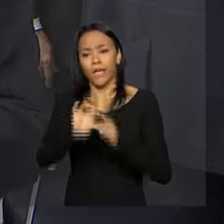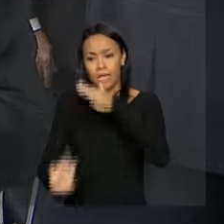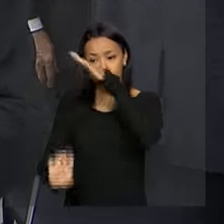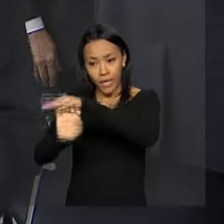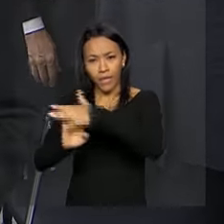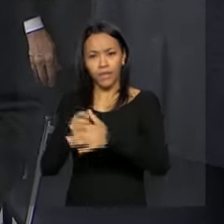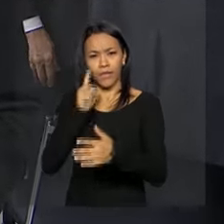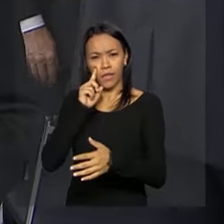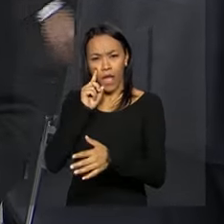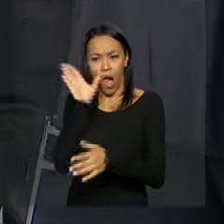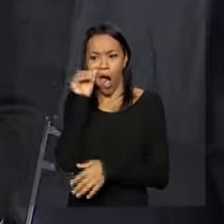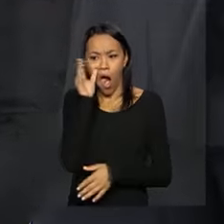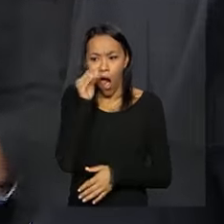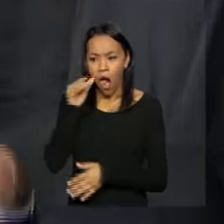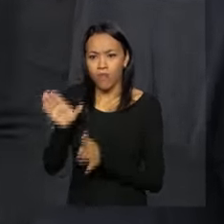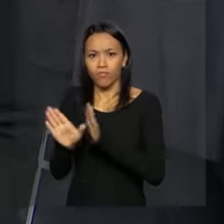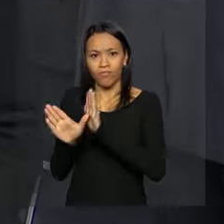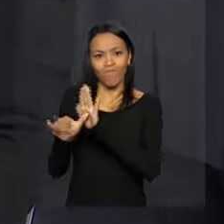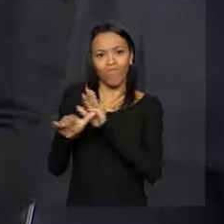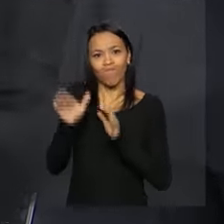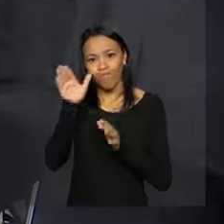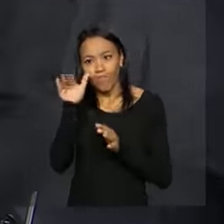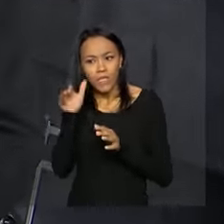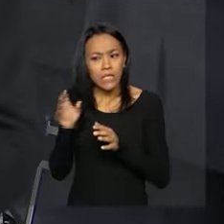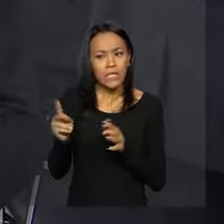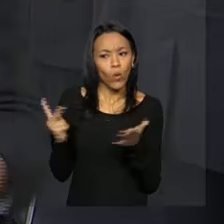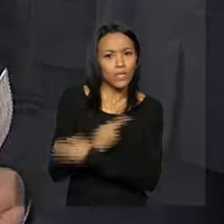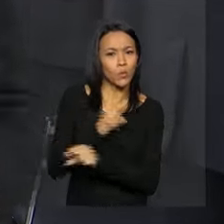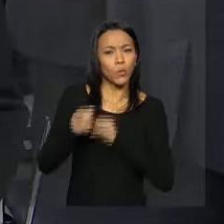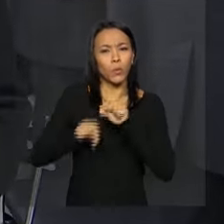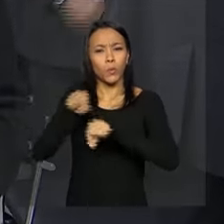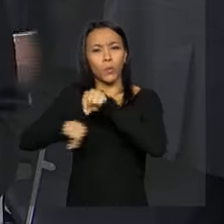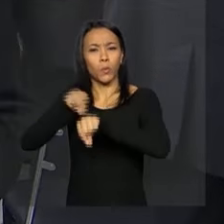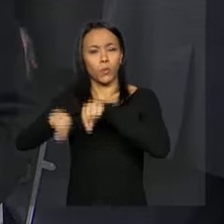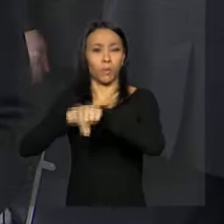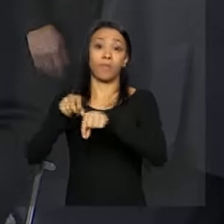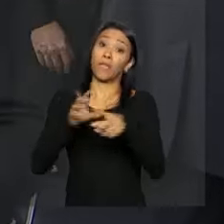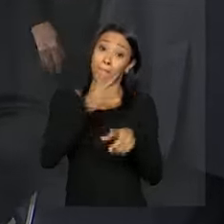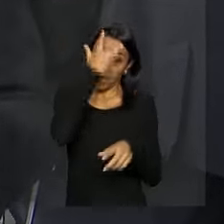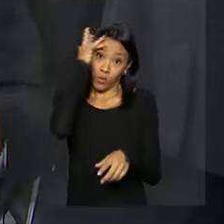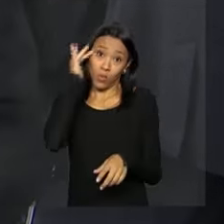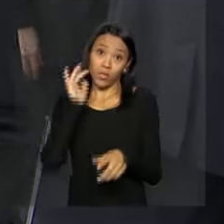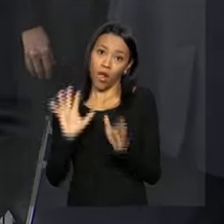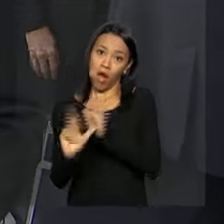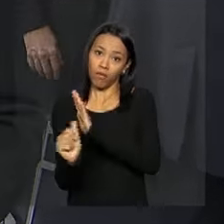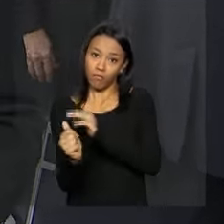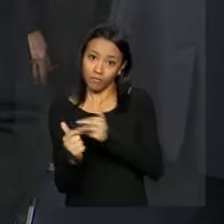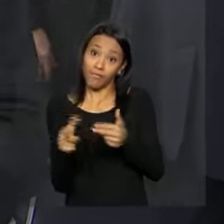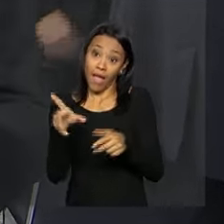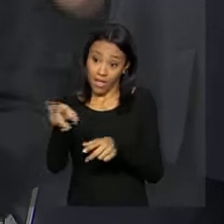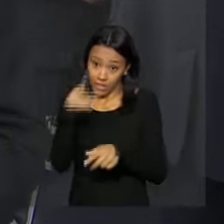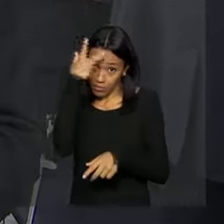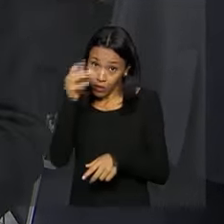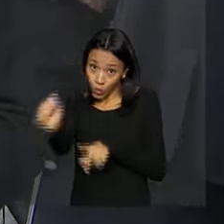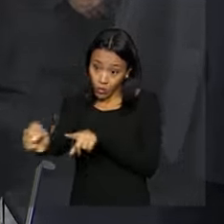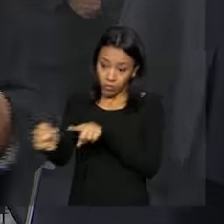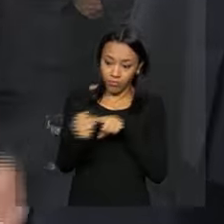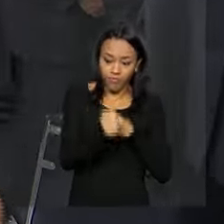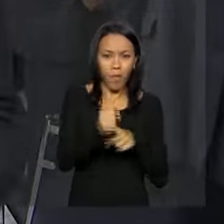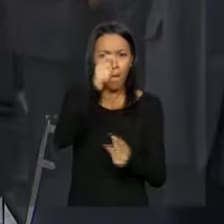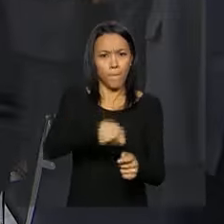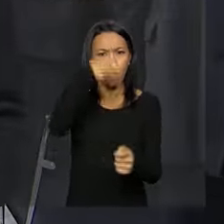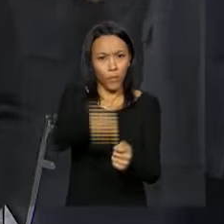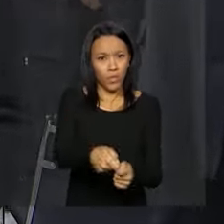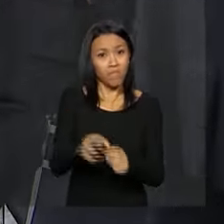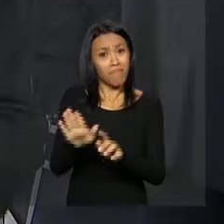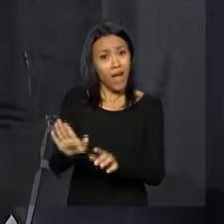investigação. Dilma Rousseff afirmou que é importante que pessoas que cometeram possíveis crimes sejam punidas, mas que as empresas